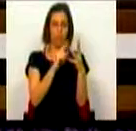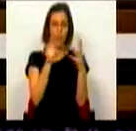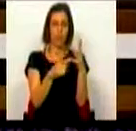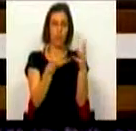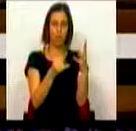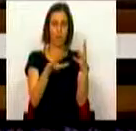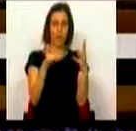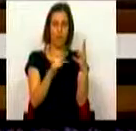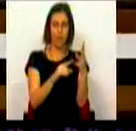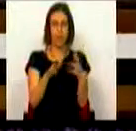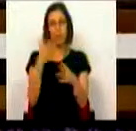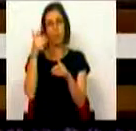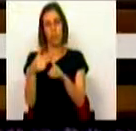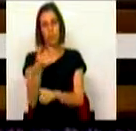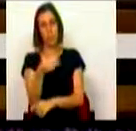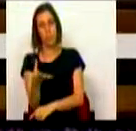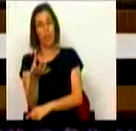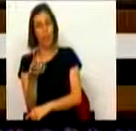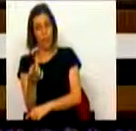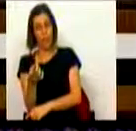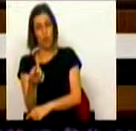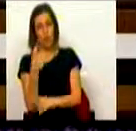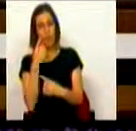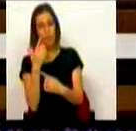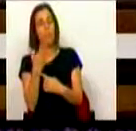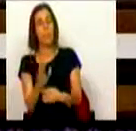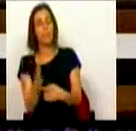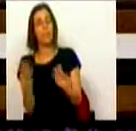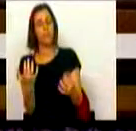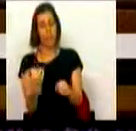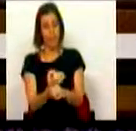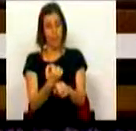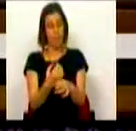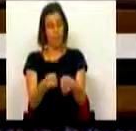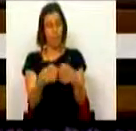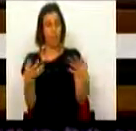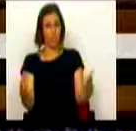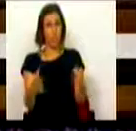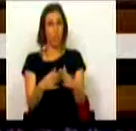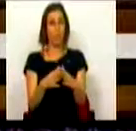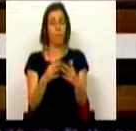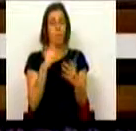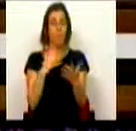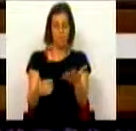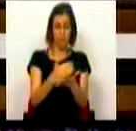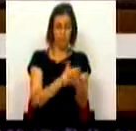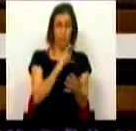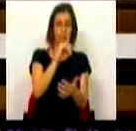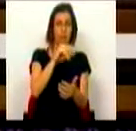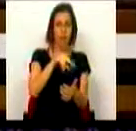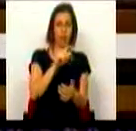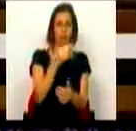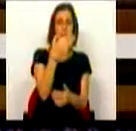2015 e o primeiro trimestre de 2019 mostra que o emprego cresceu, pelos dados do INE,